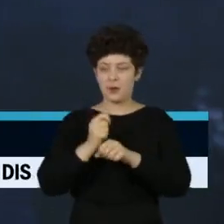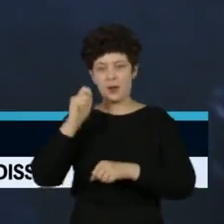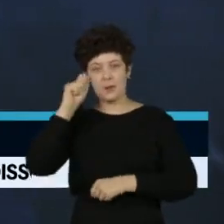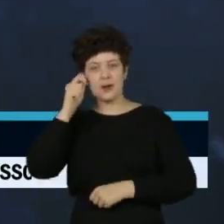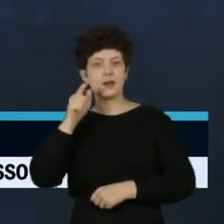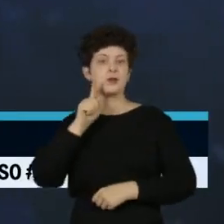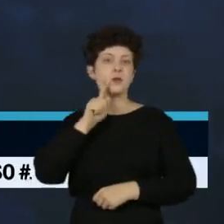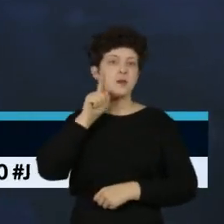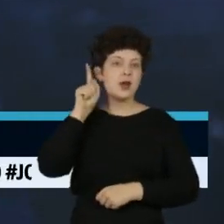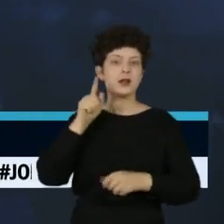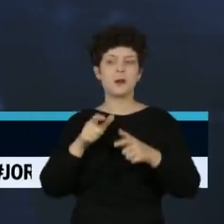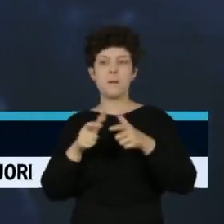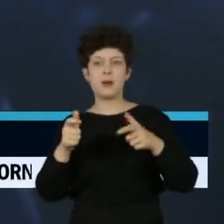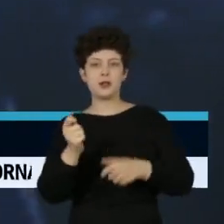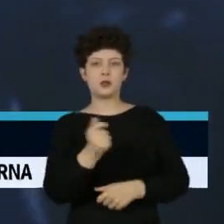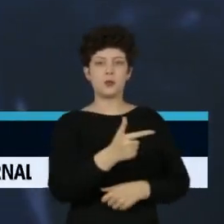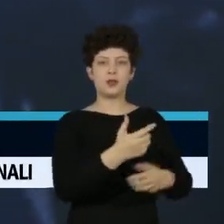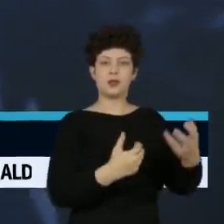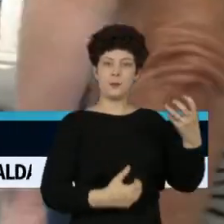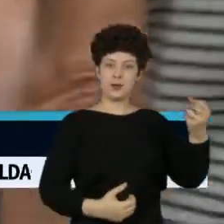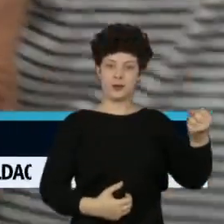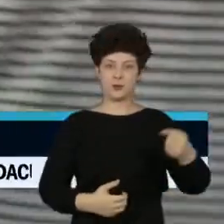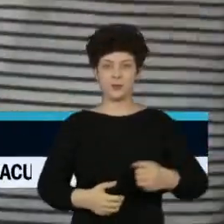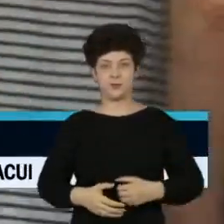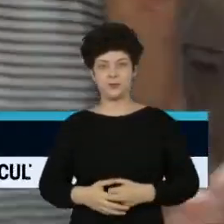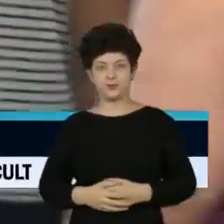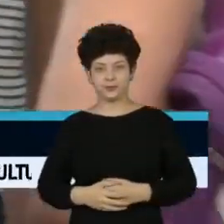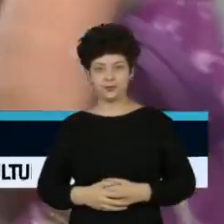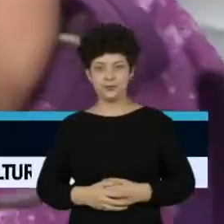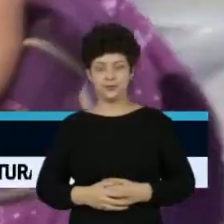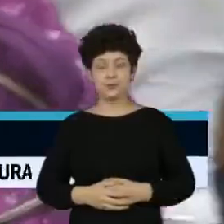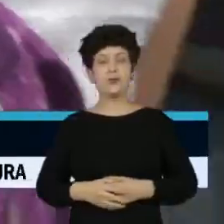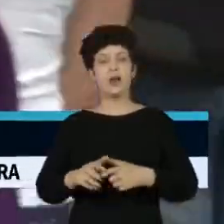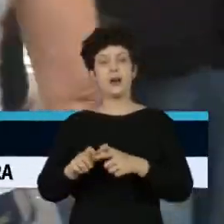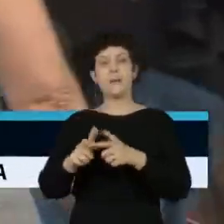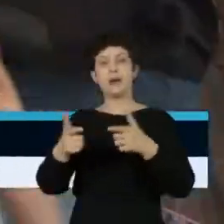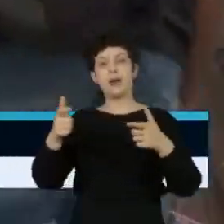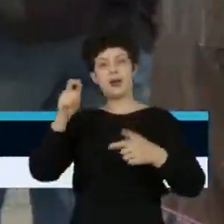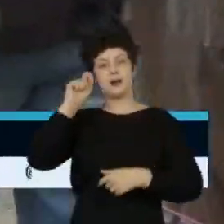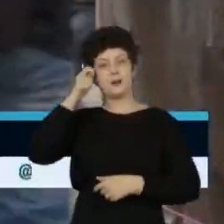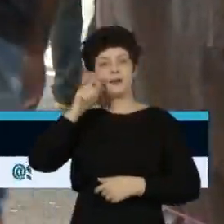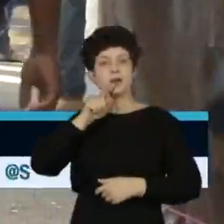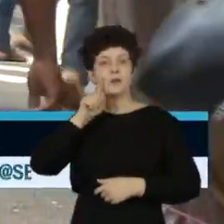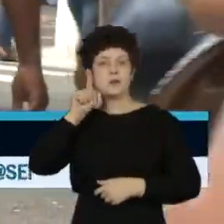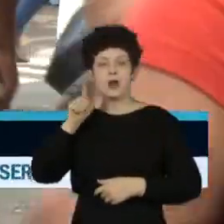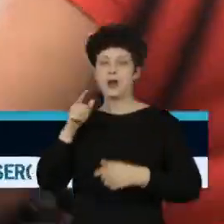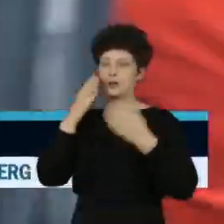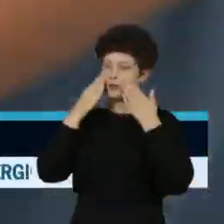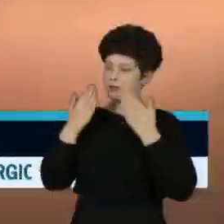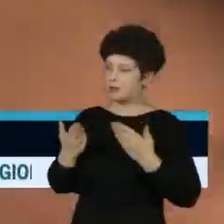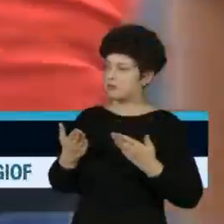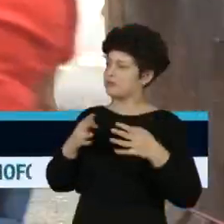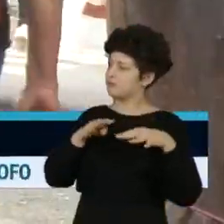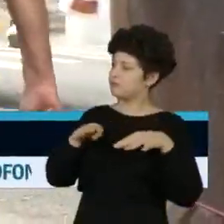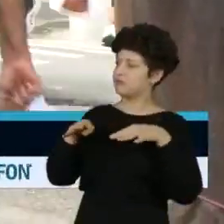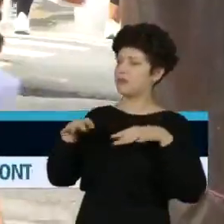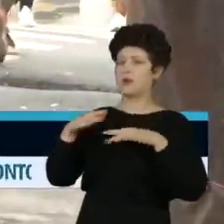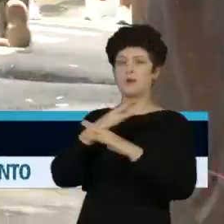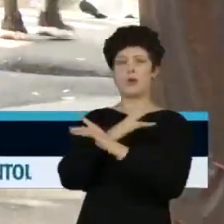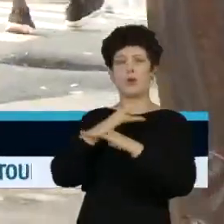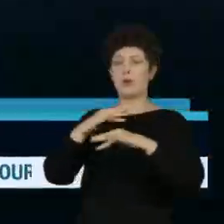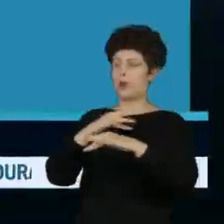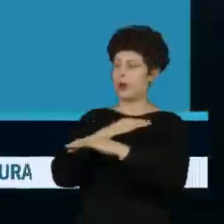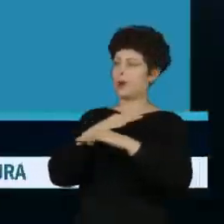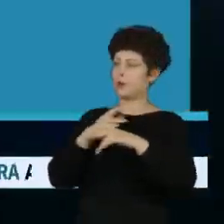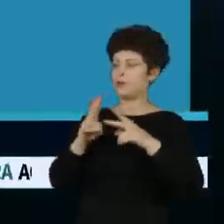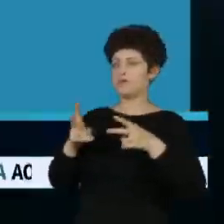e pardos será maior do que o de brancos. A maioria de pretos e pardos é evidente em qualquer aglomeração popular